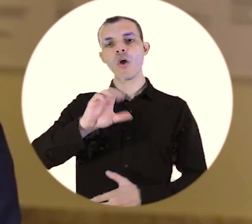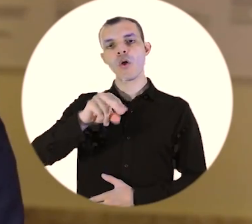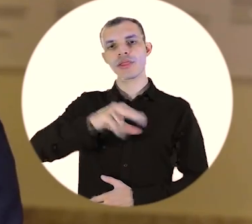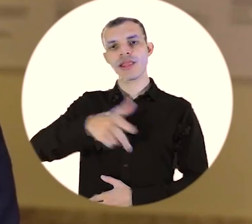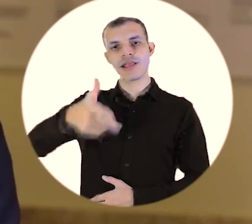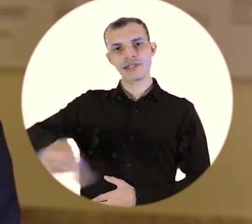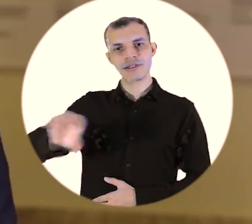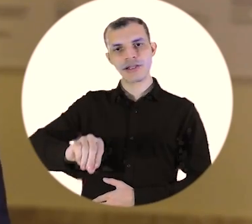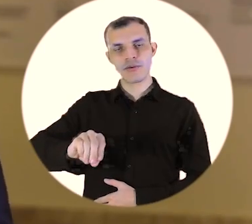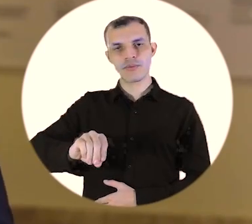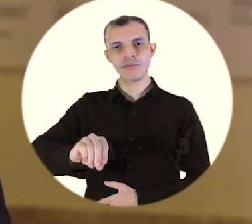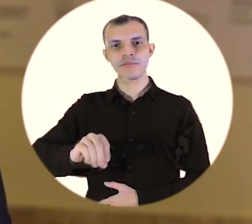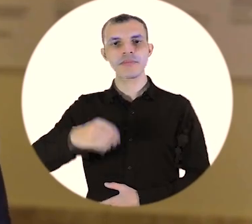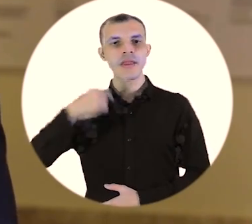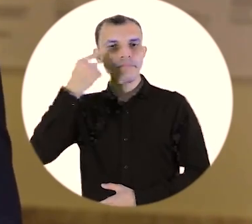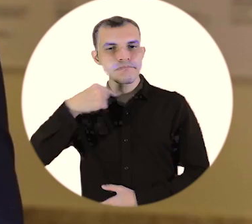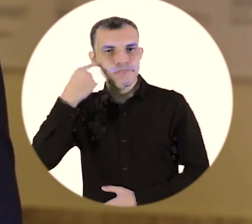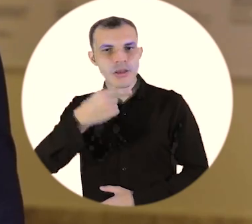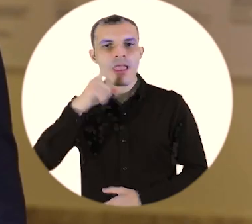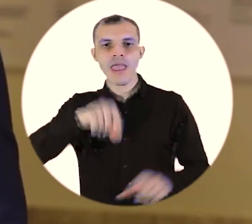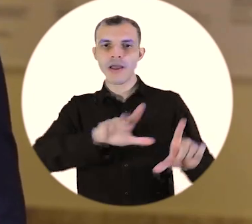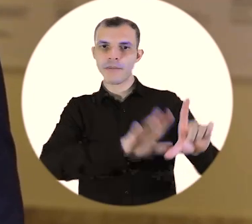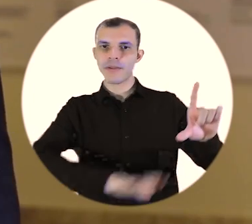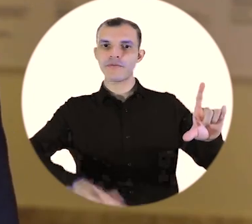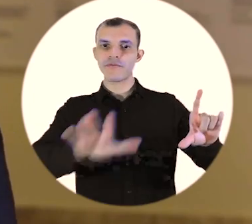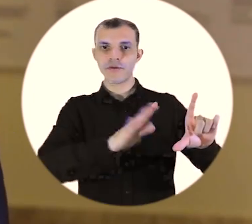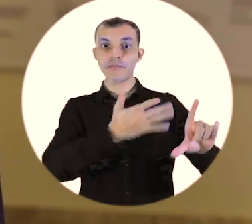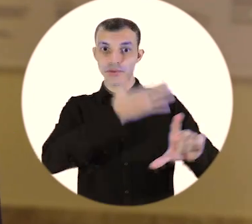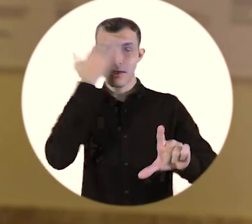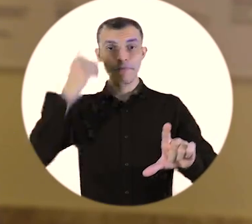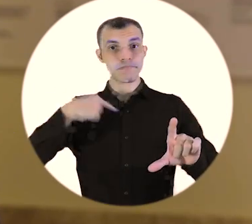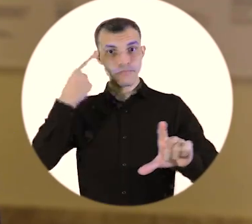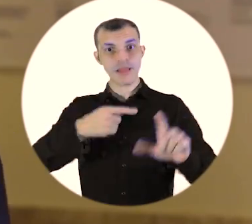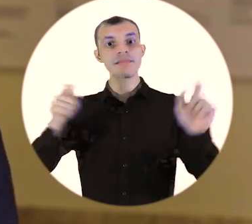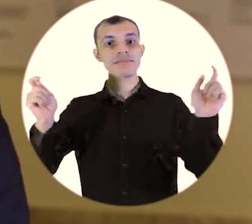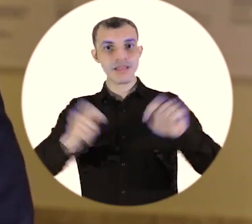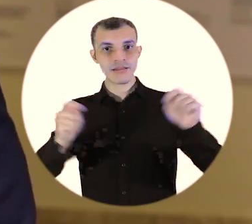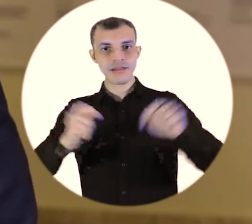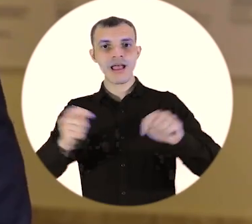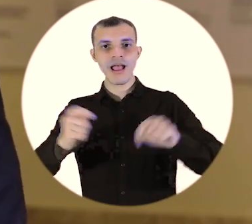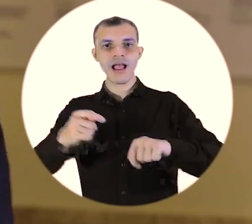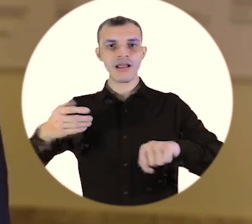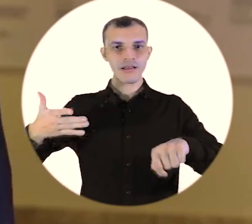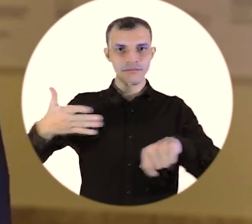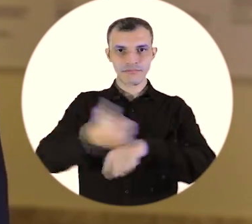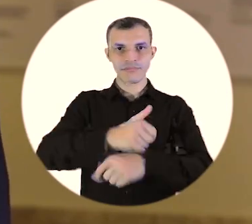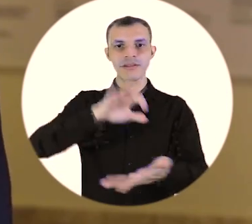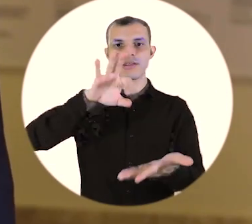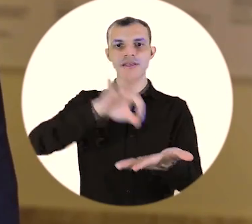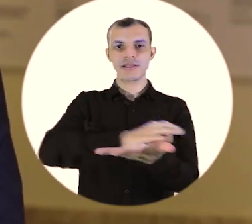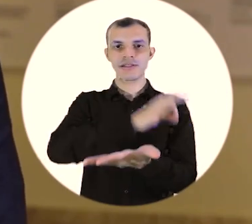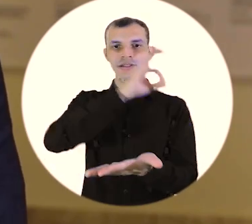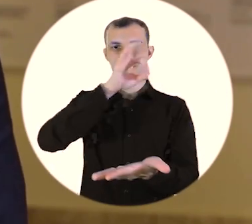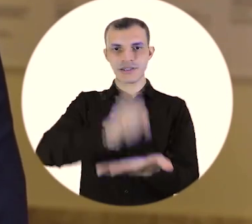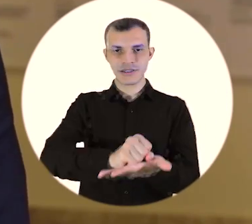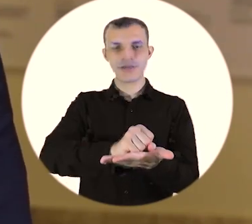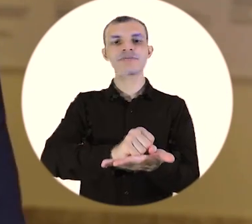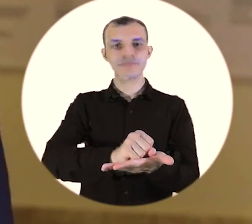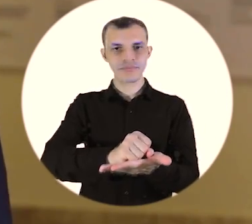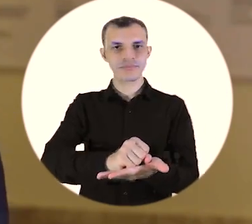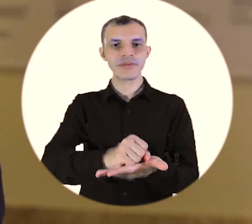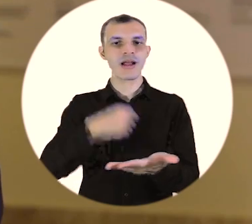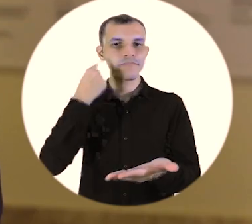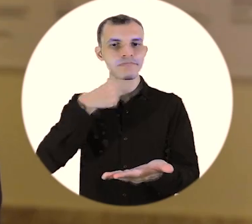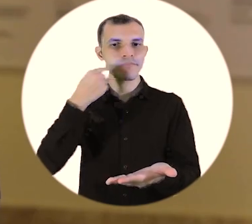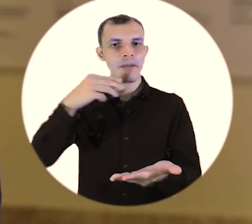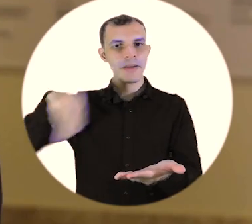Conexão Advocacia, que é uma plataforma de empregabilidade. Por meio dela, os advogados e advogadas do Estado do Maranhão poderão se cadastrar. E